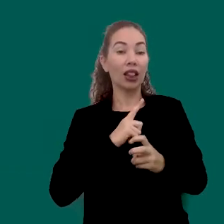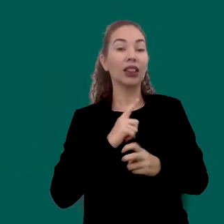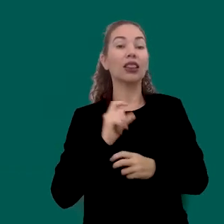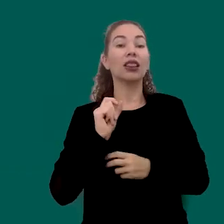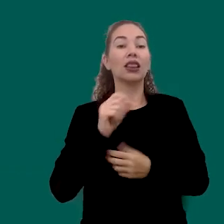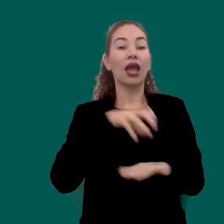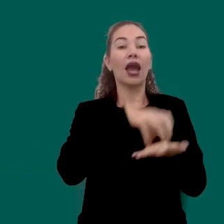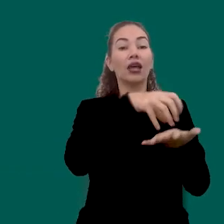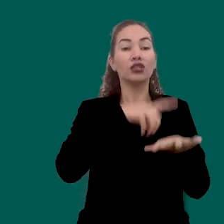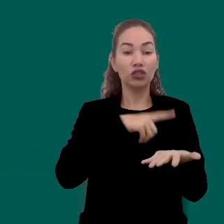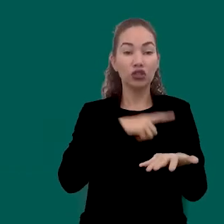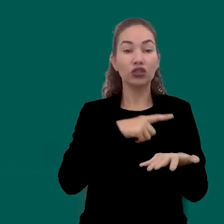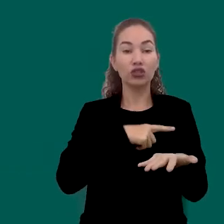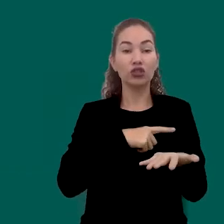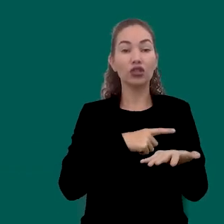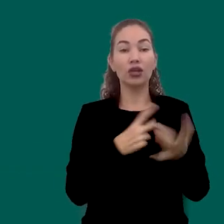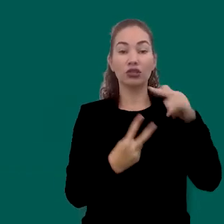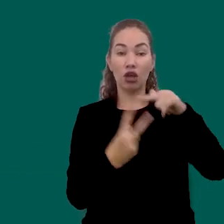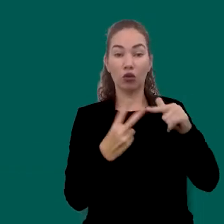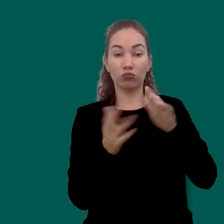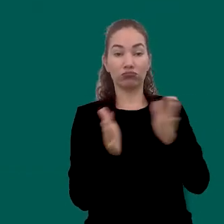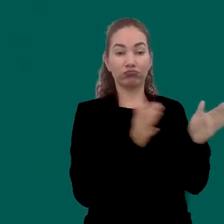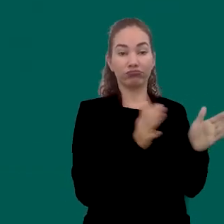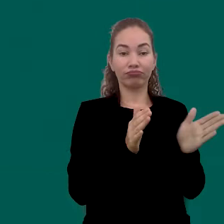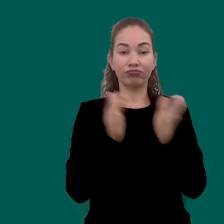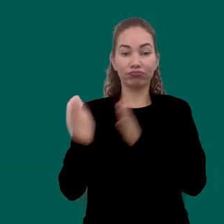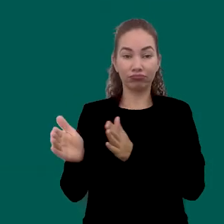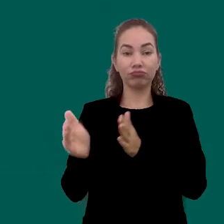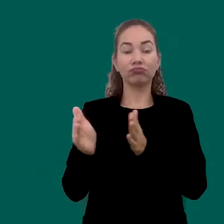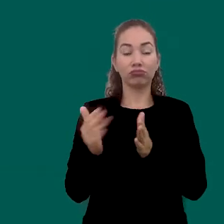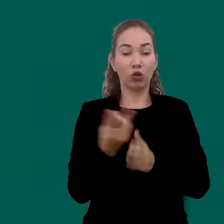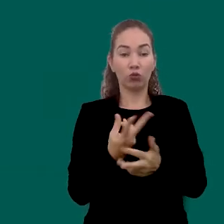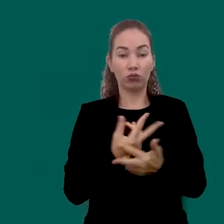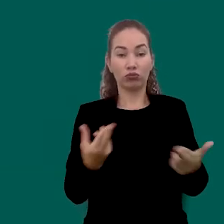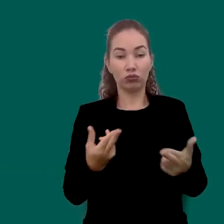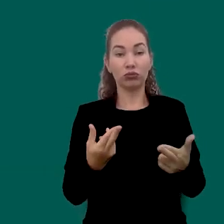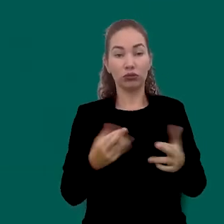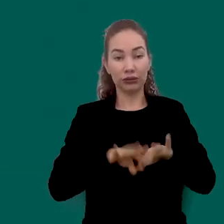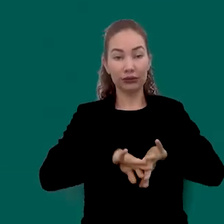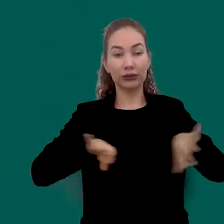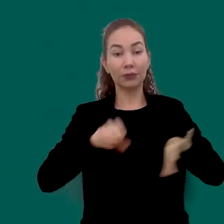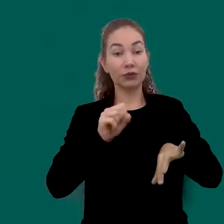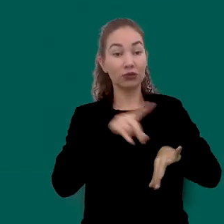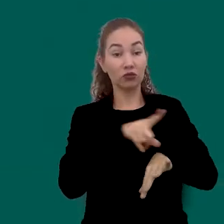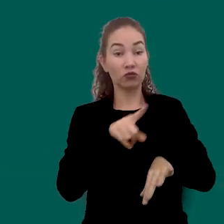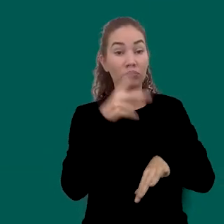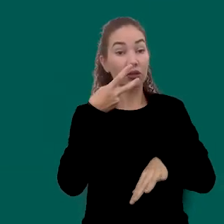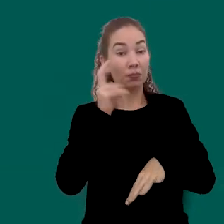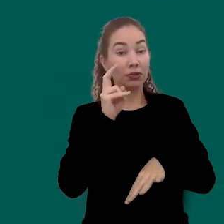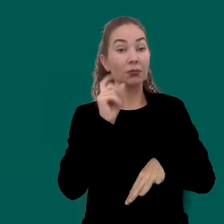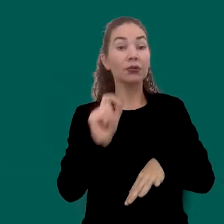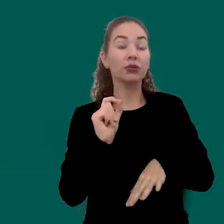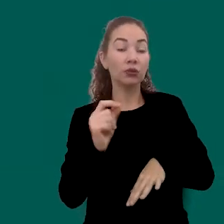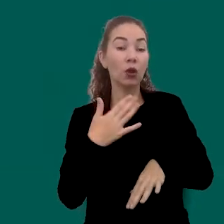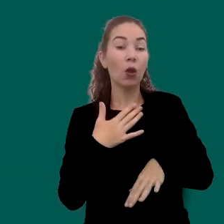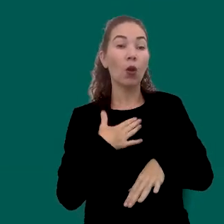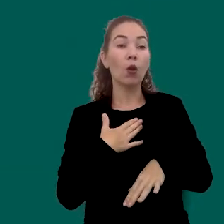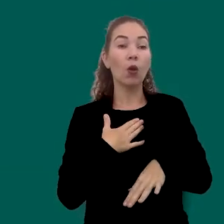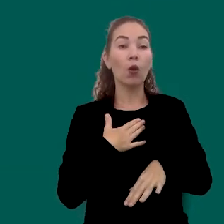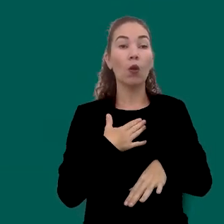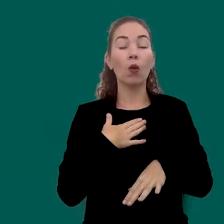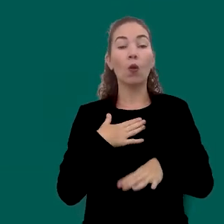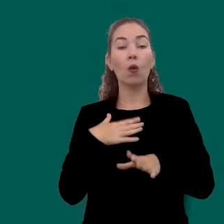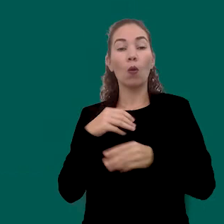Noah e para o Mônaco. São 2 partes separadas, a mesma agência, só que 2 coisas separadas. Se vocês forem analisar, o Noah Marketing, ele é